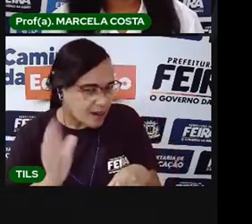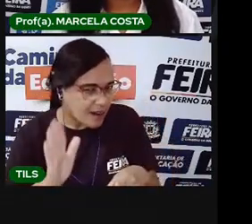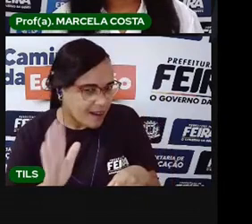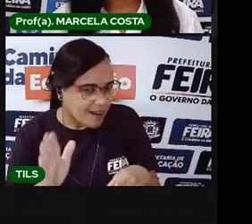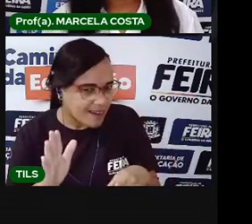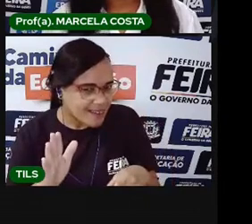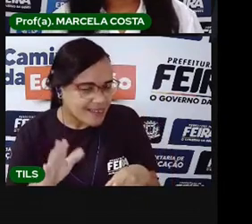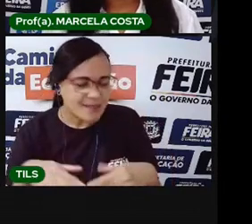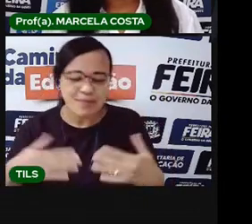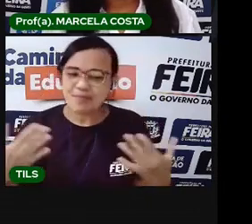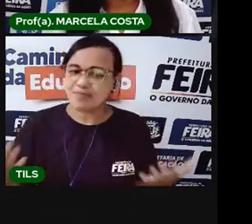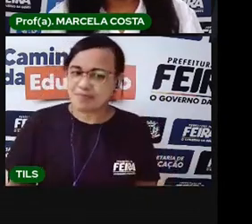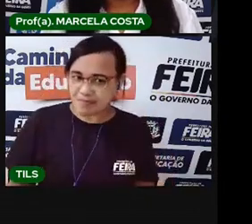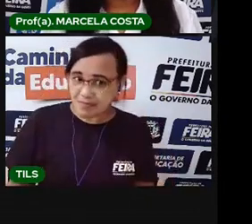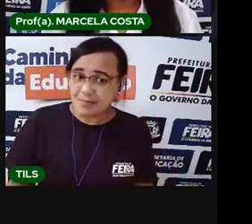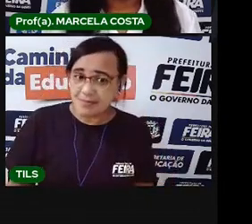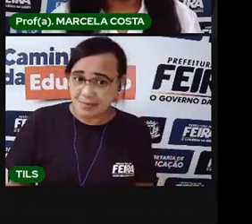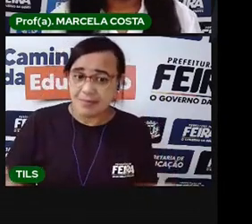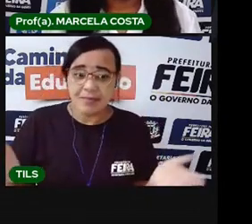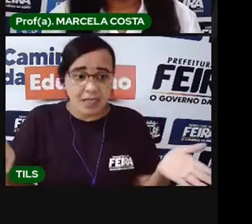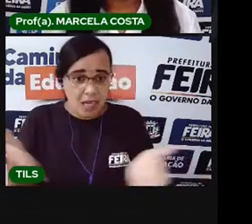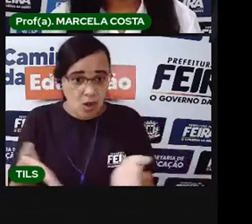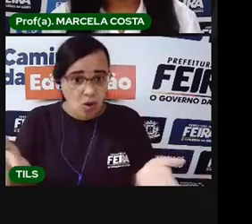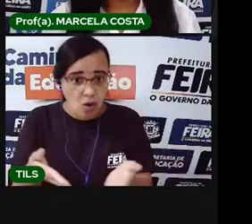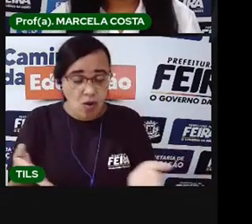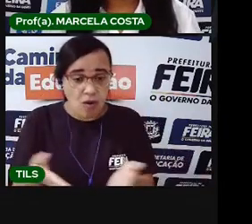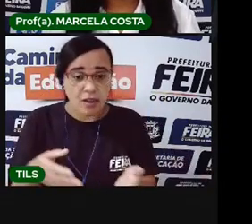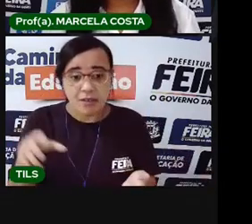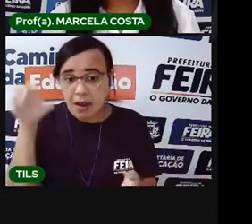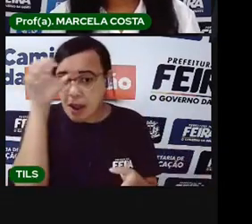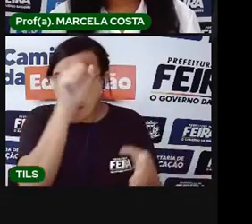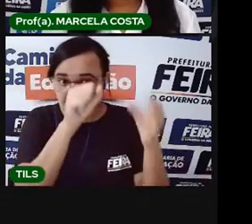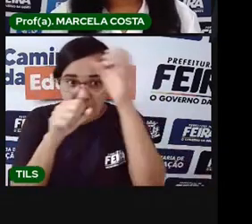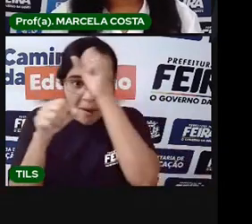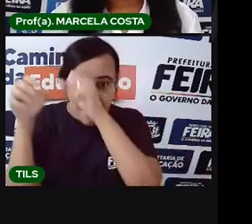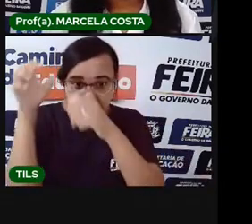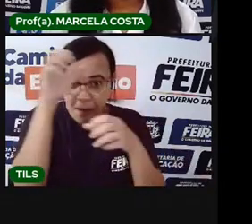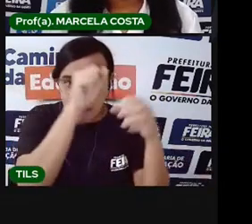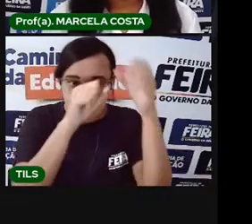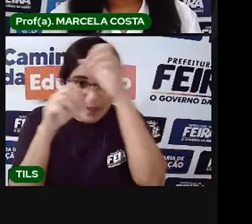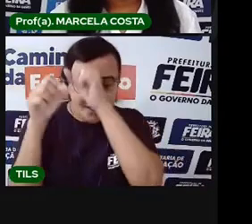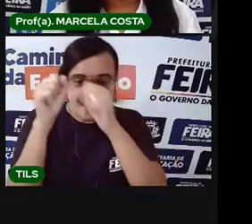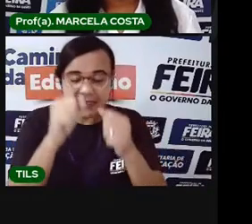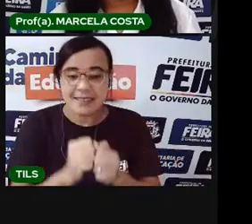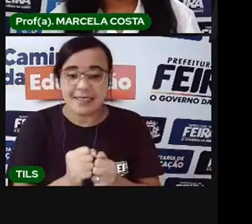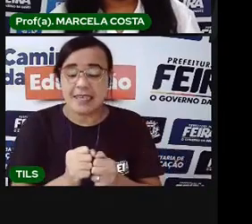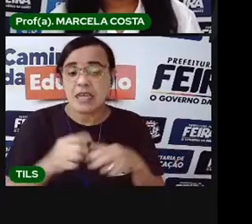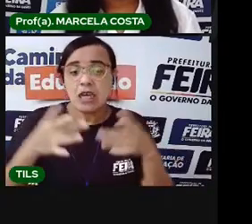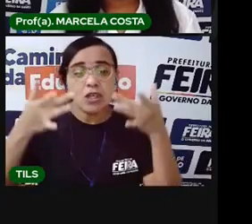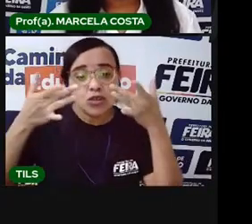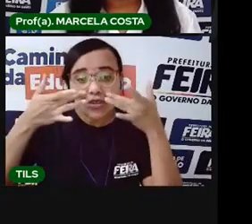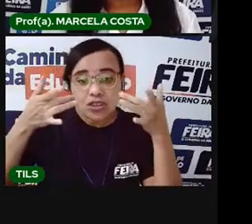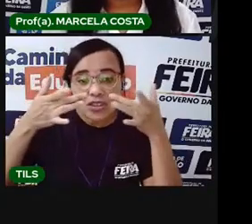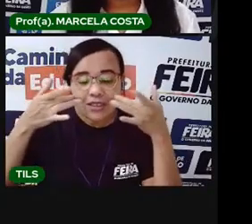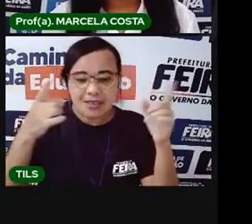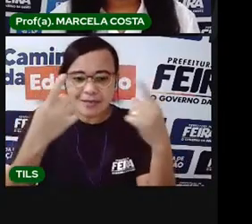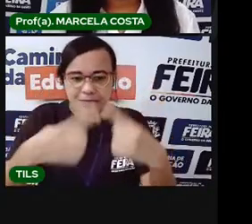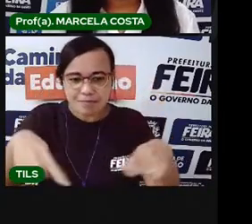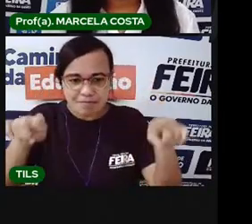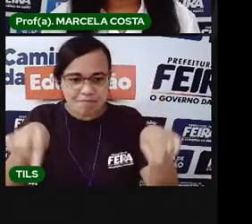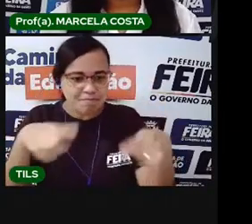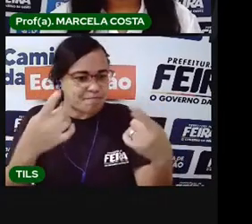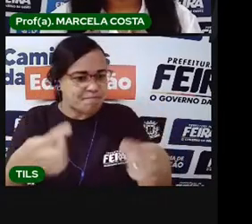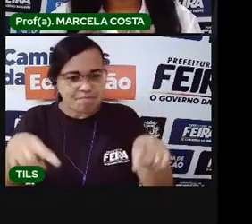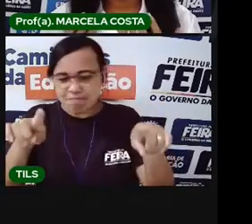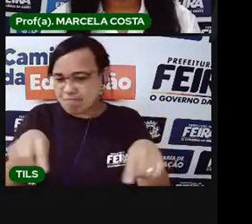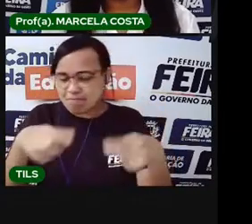musicado? A gente vai aprender agora mais sobre ele e vai ver que no teatro musical as pessoas, os